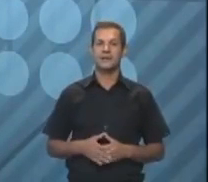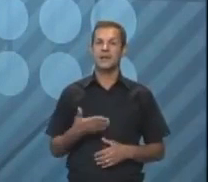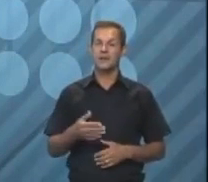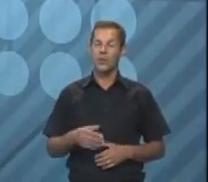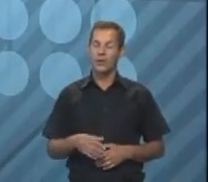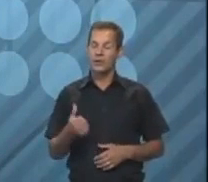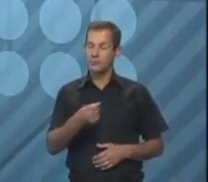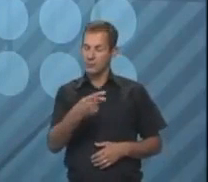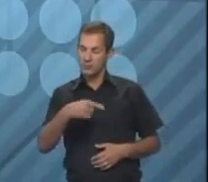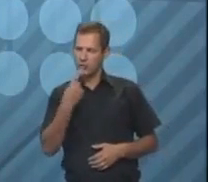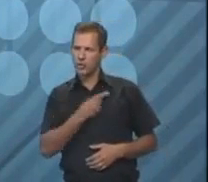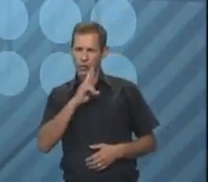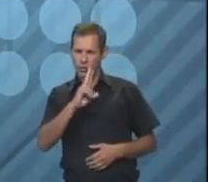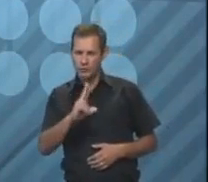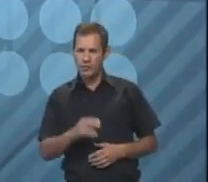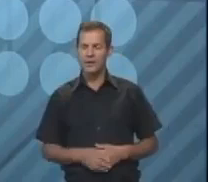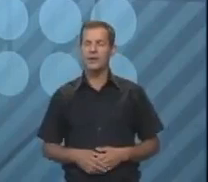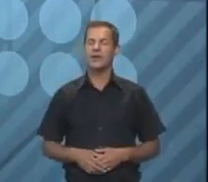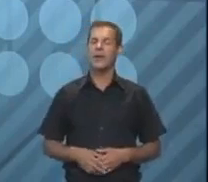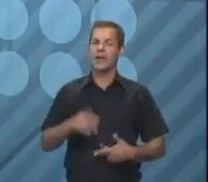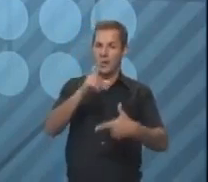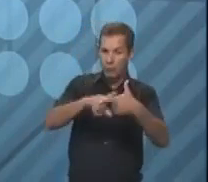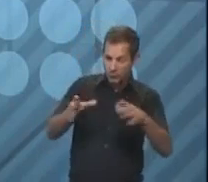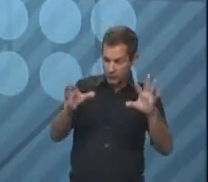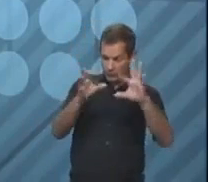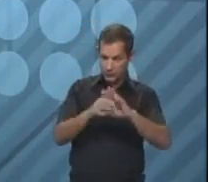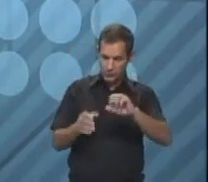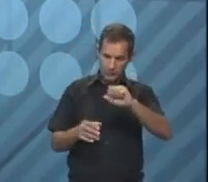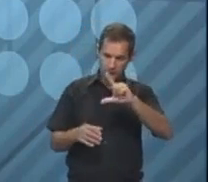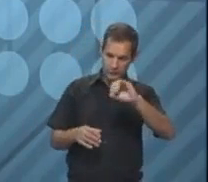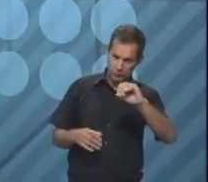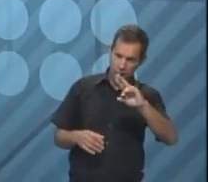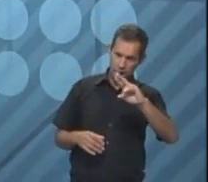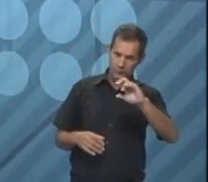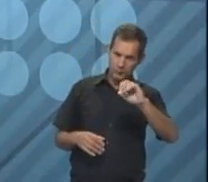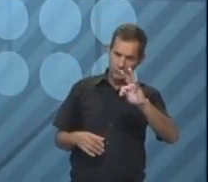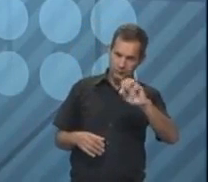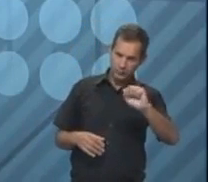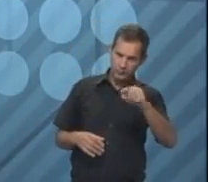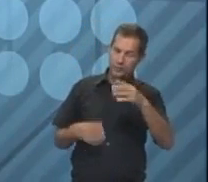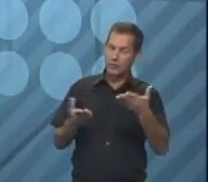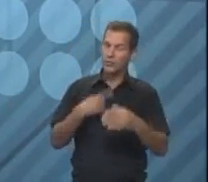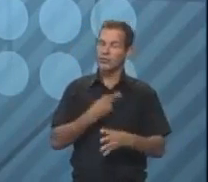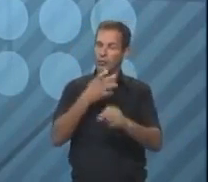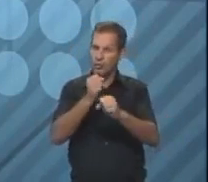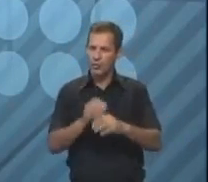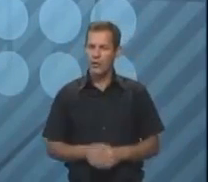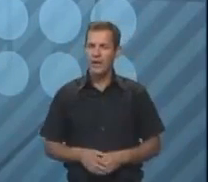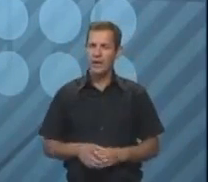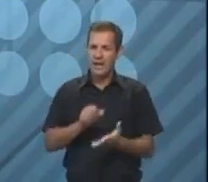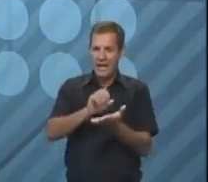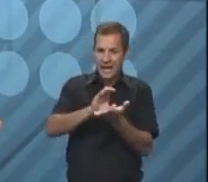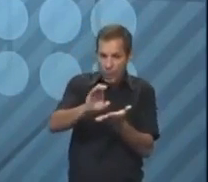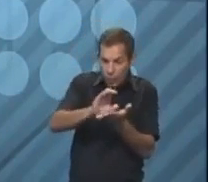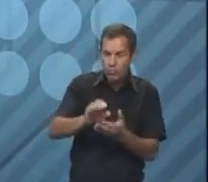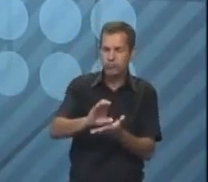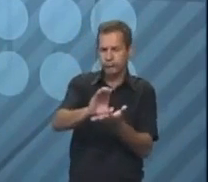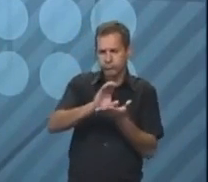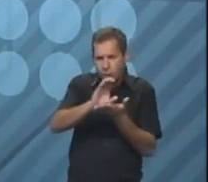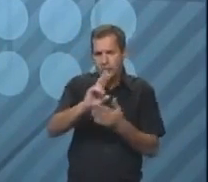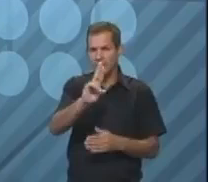Então, na primeira SP, a gente resolveu problemas envolvendo sólidos de rotação. Agora, nós vamos calcular o custo do